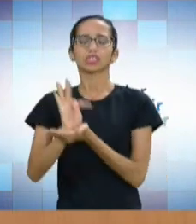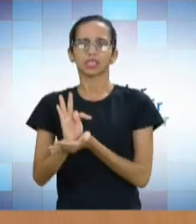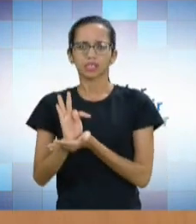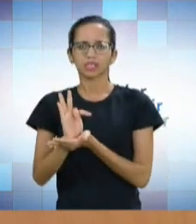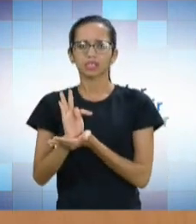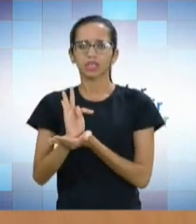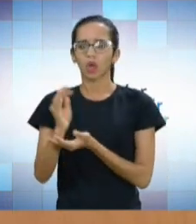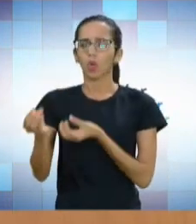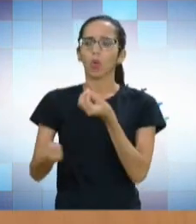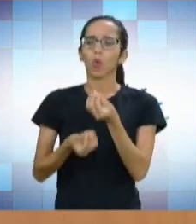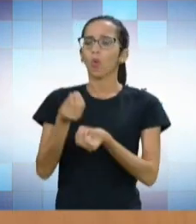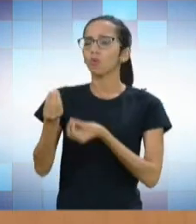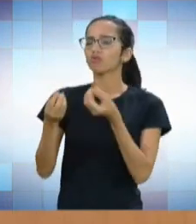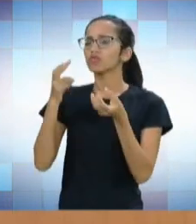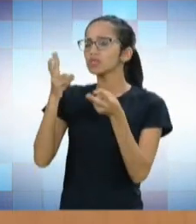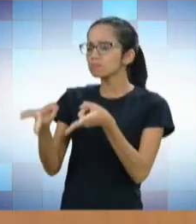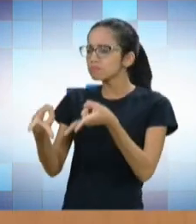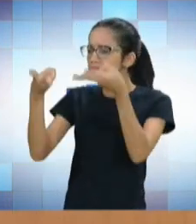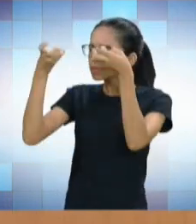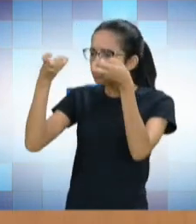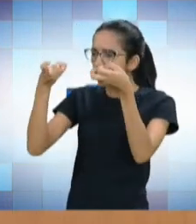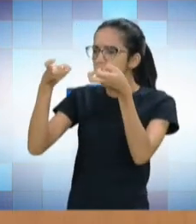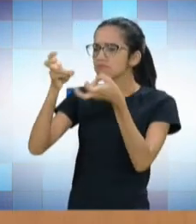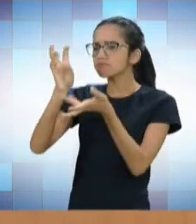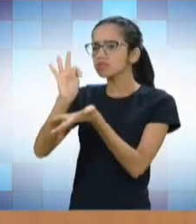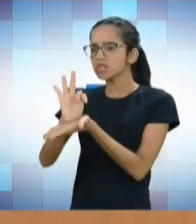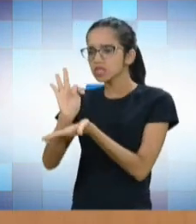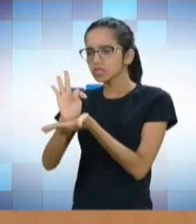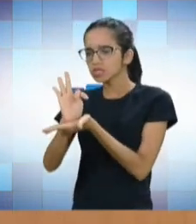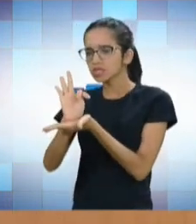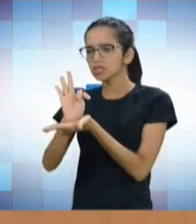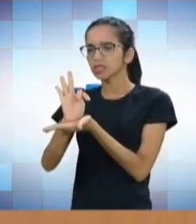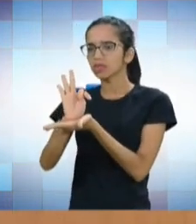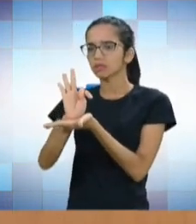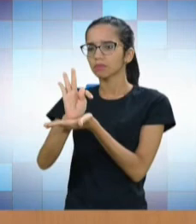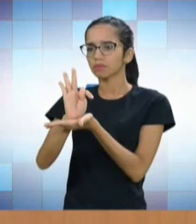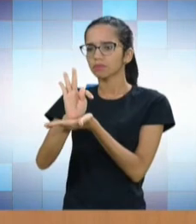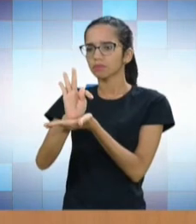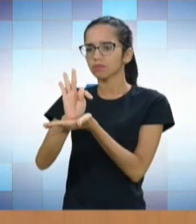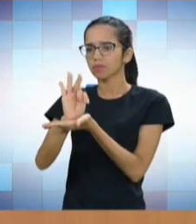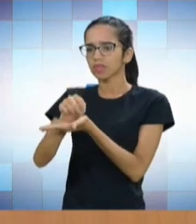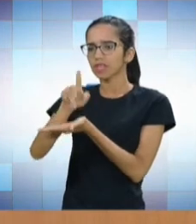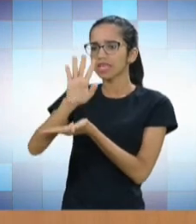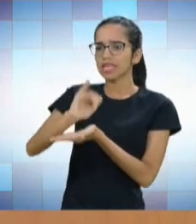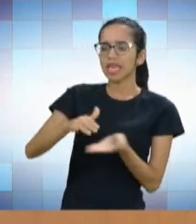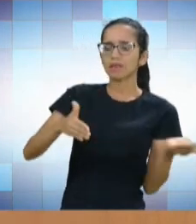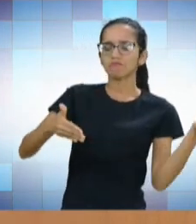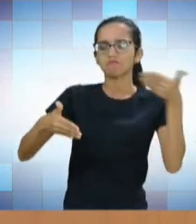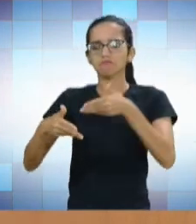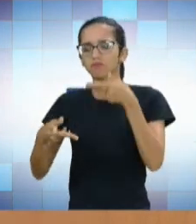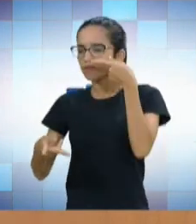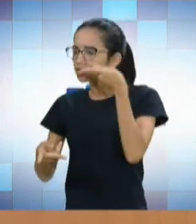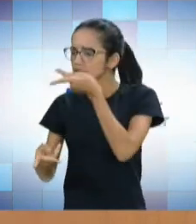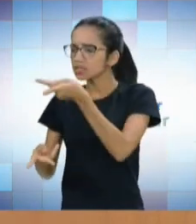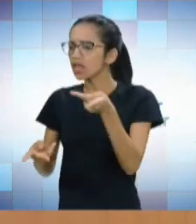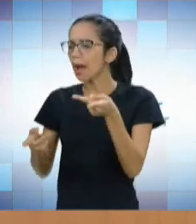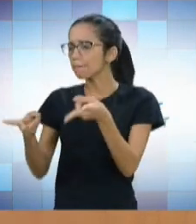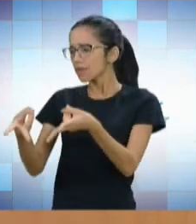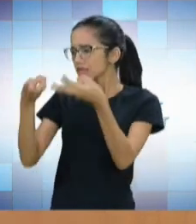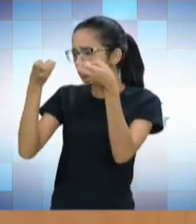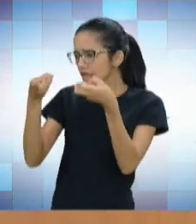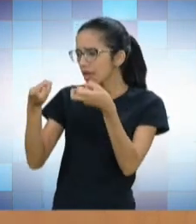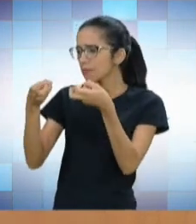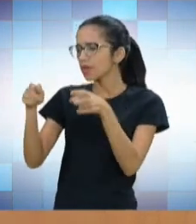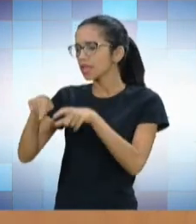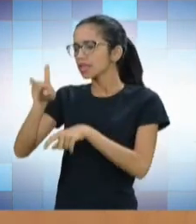que espécie de teresina e à pré apresentada pra quem vem de fora para quem convive